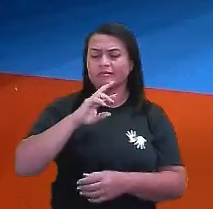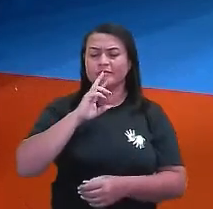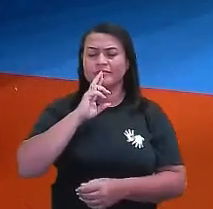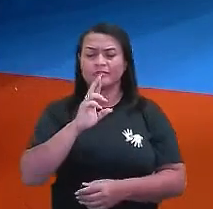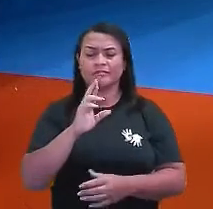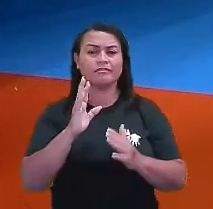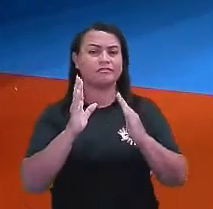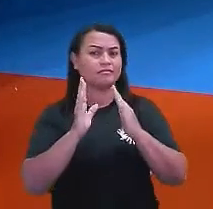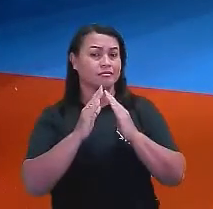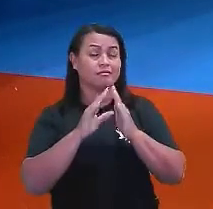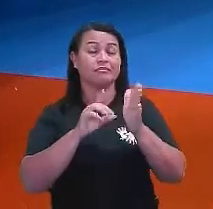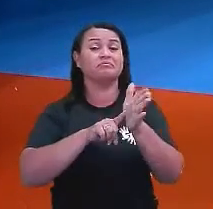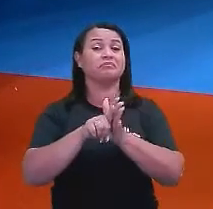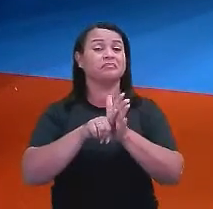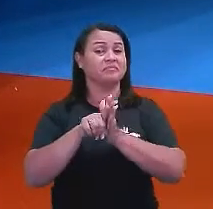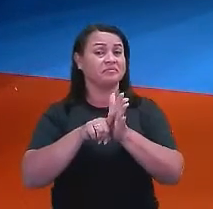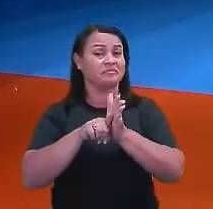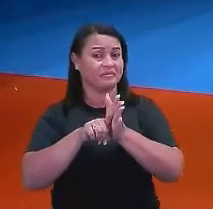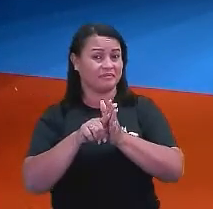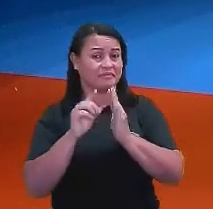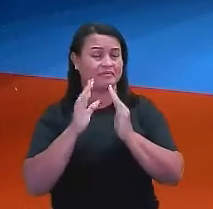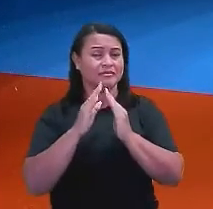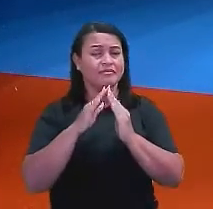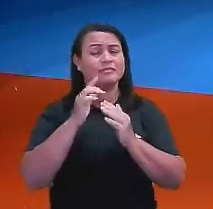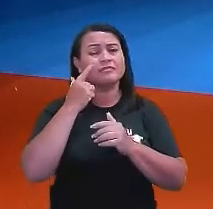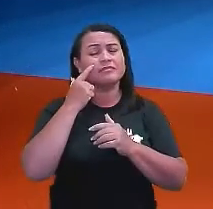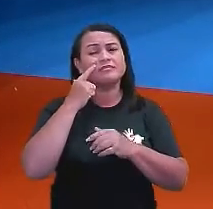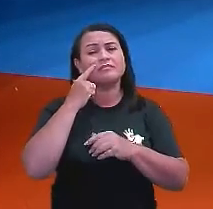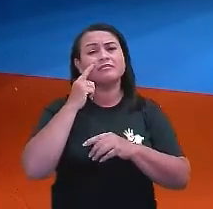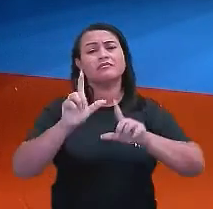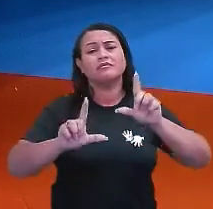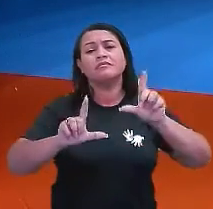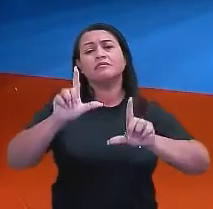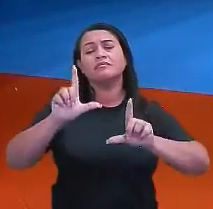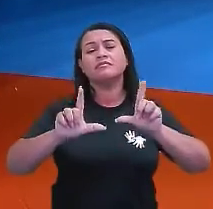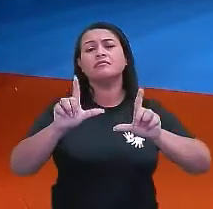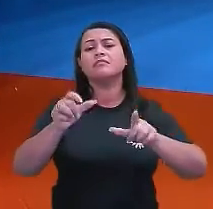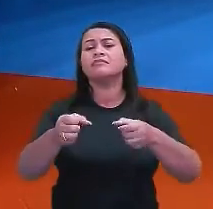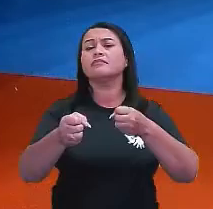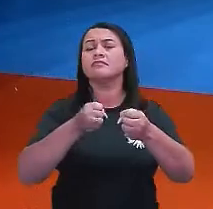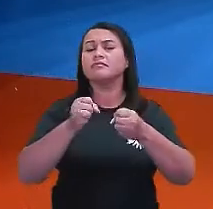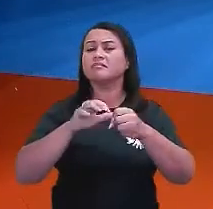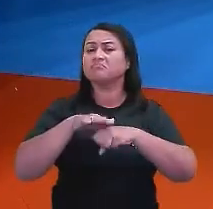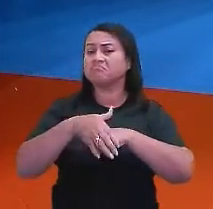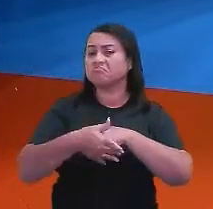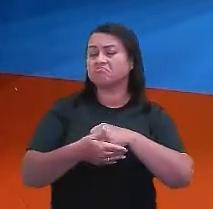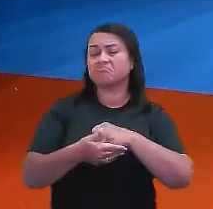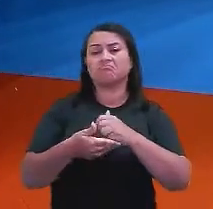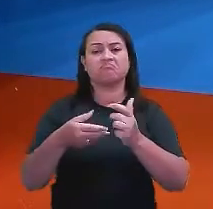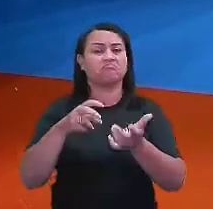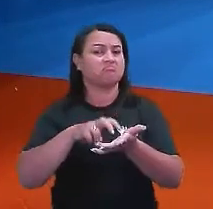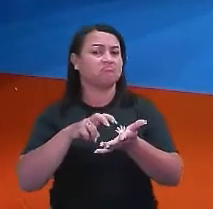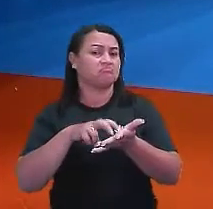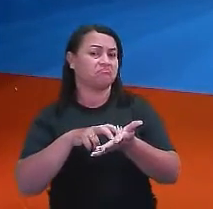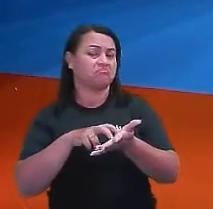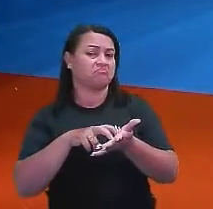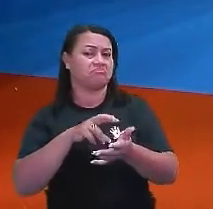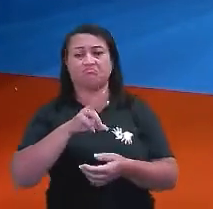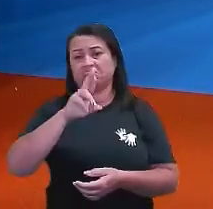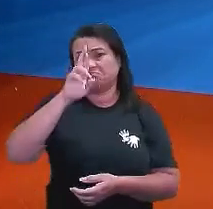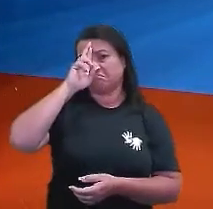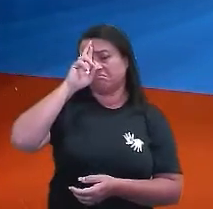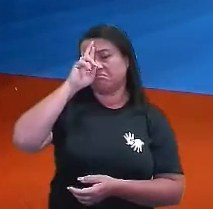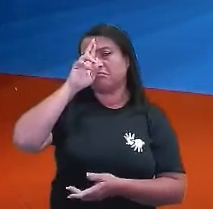uma pesquisa para você fazer. Observe o jornal que passa na TV à noite, ou de manhã, ou do meio-dia.